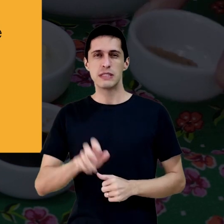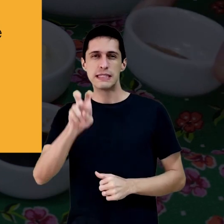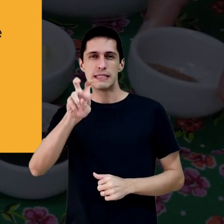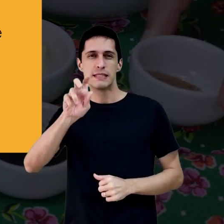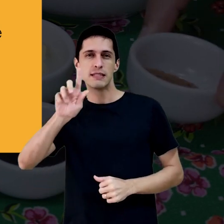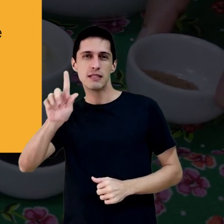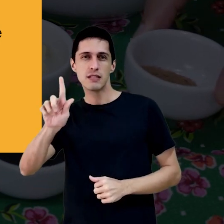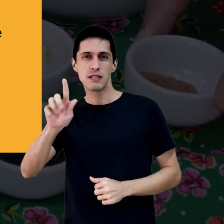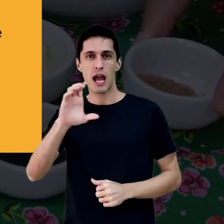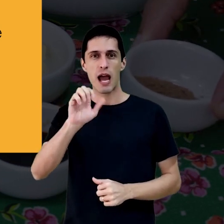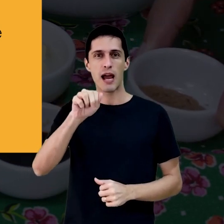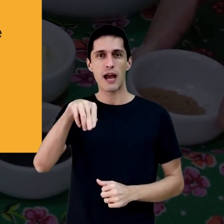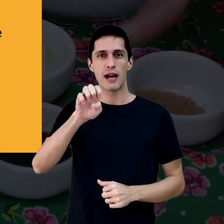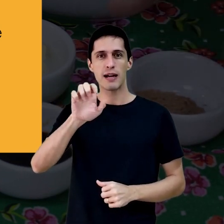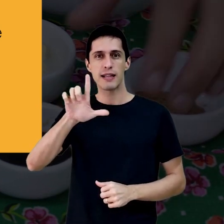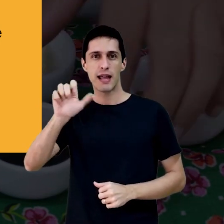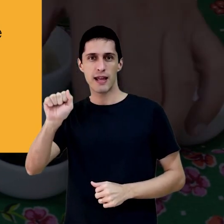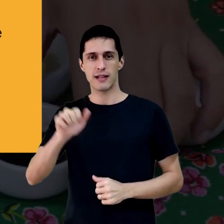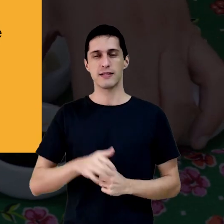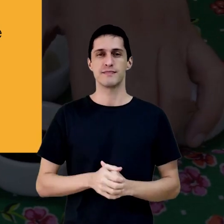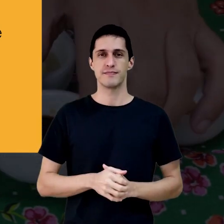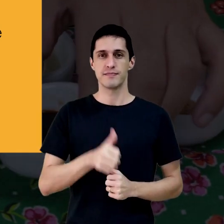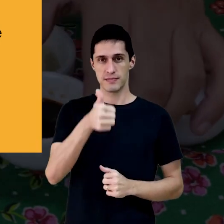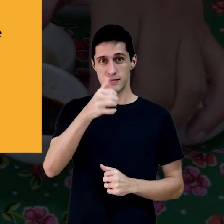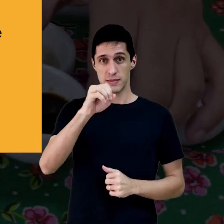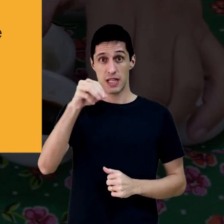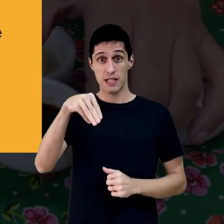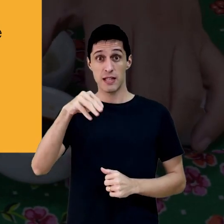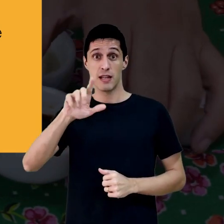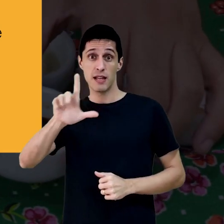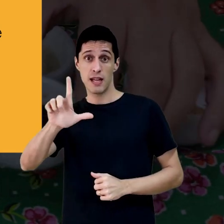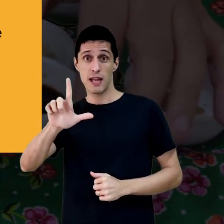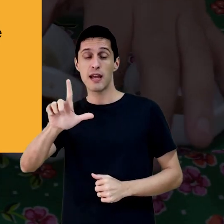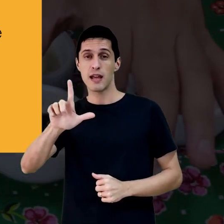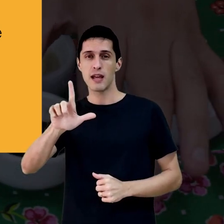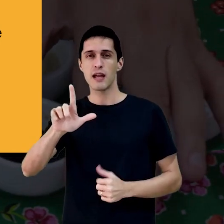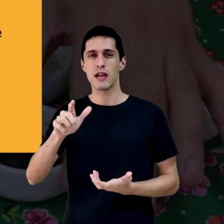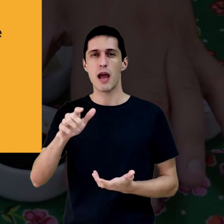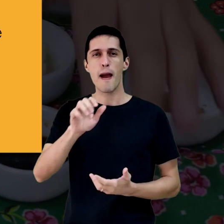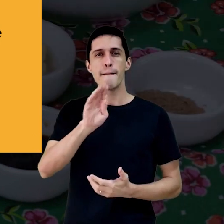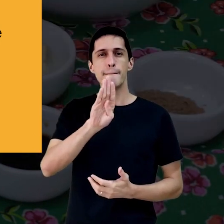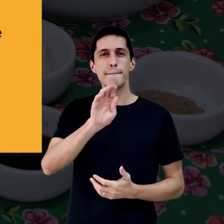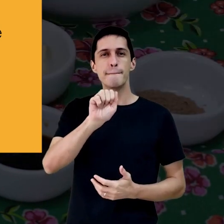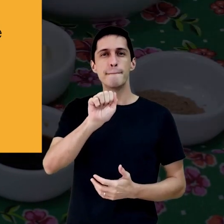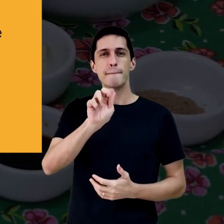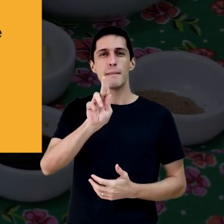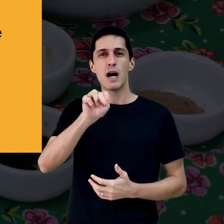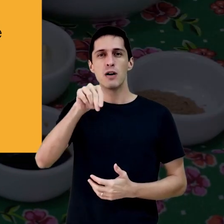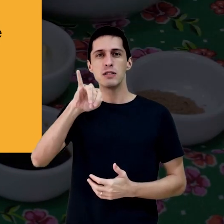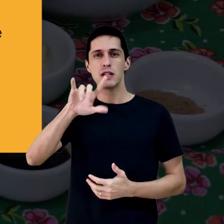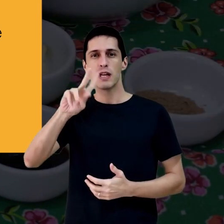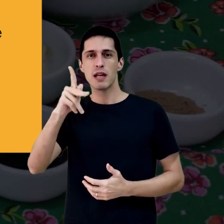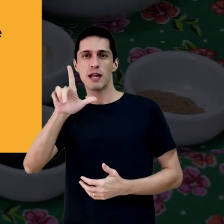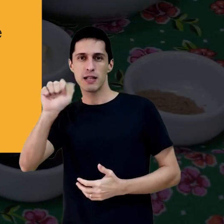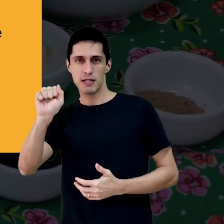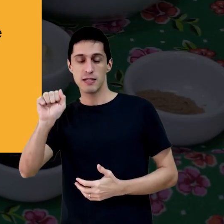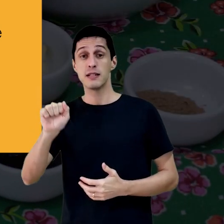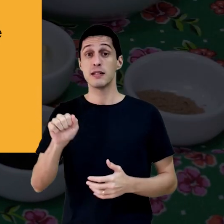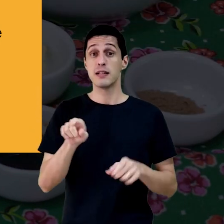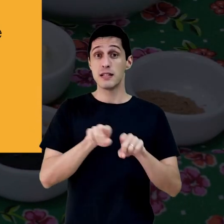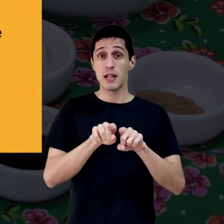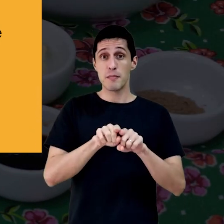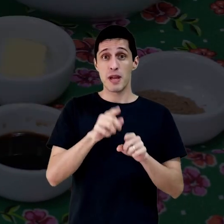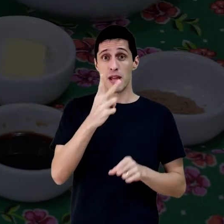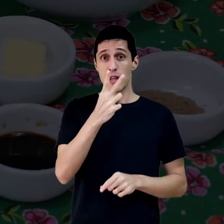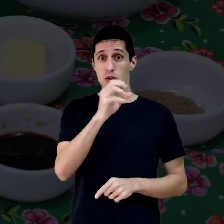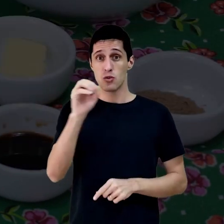gramas de canela em pó, 10 ml de essência de baunilha e 200 gramas